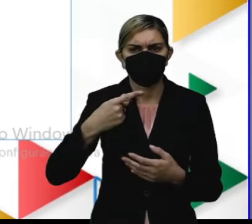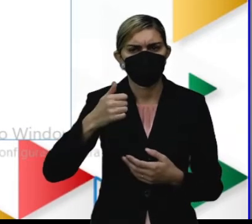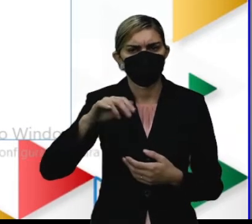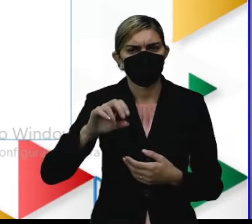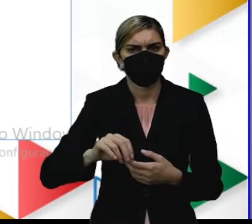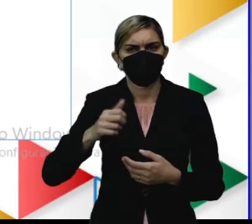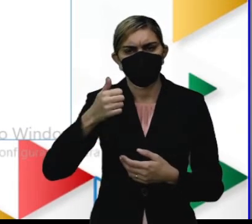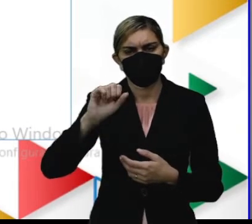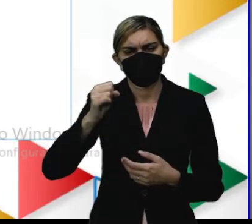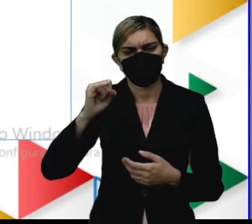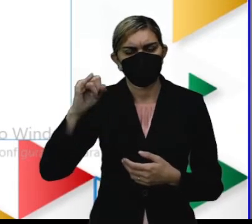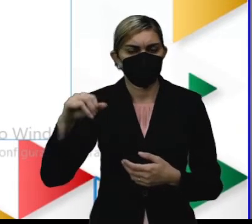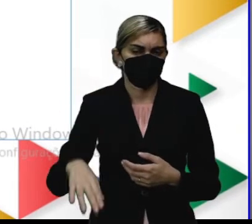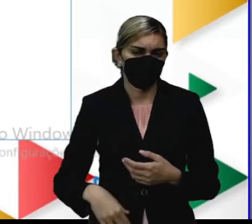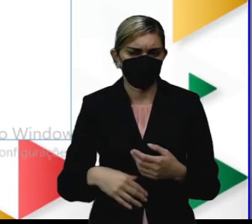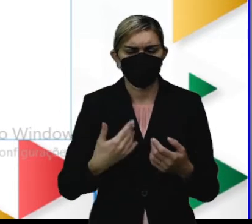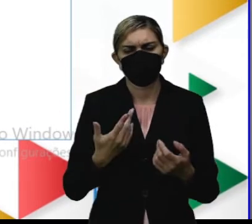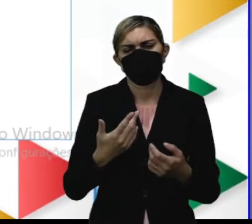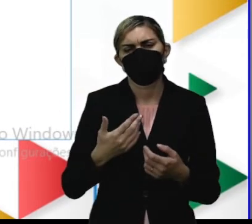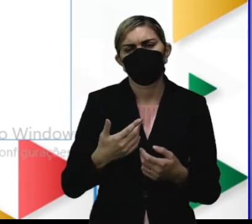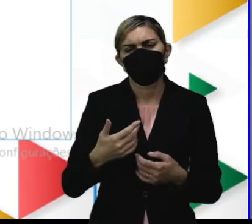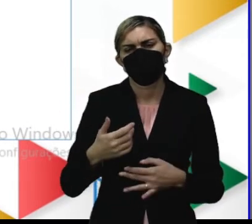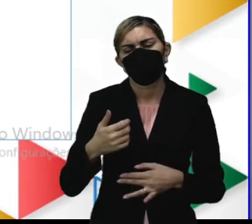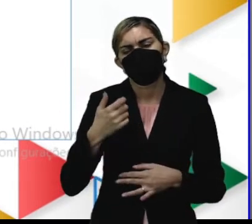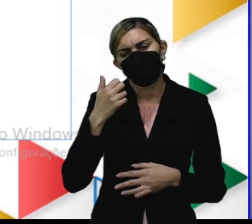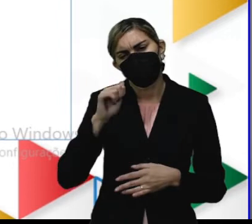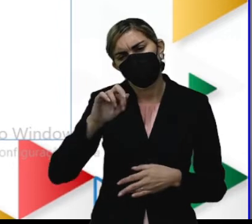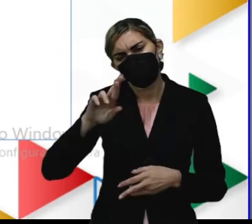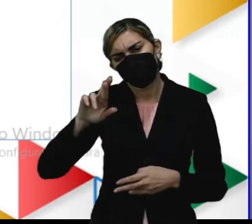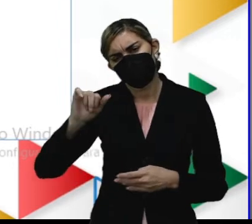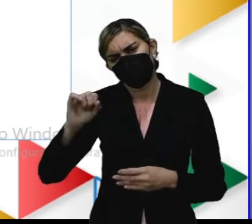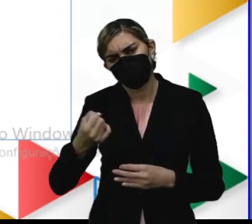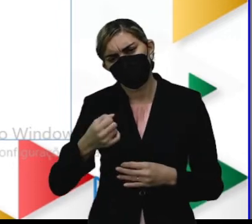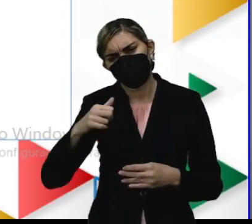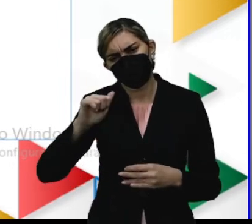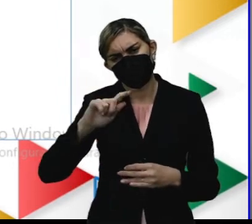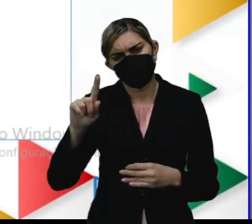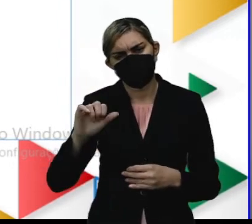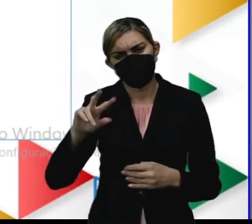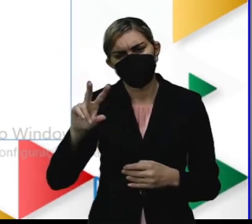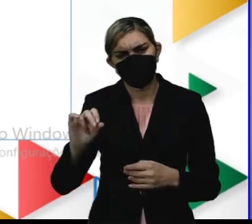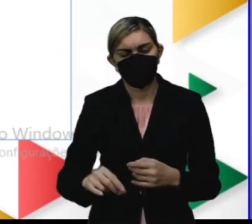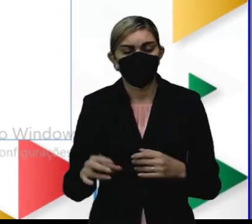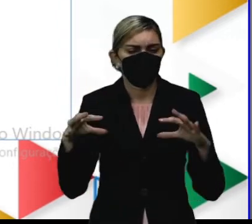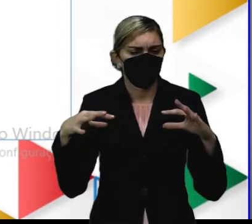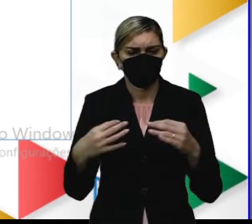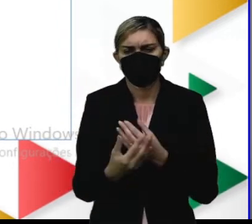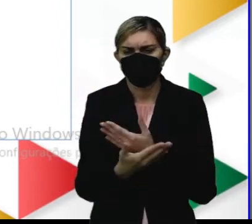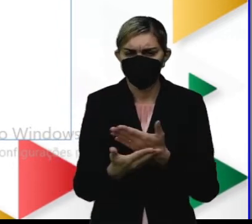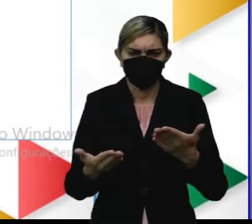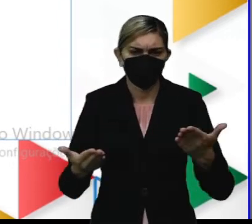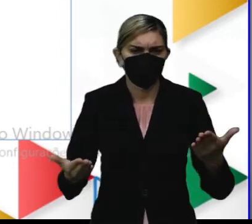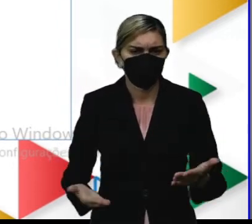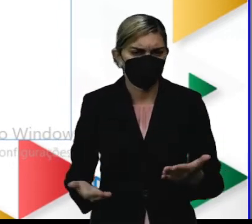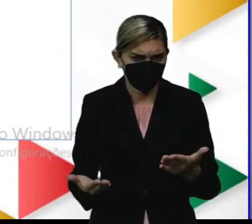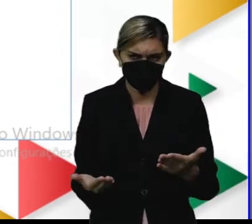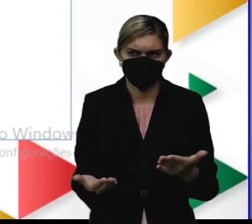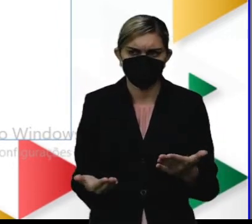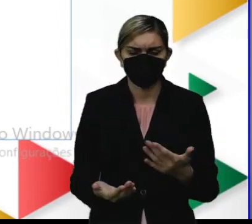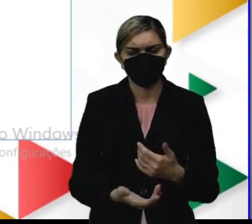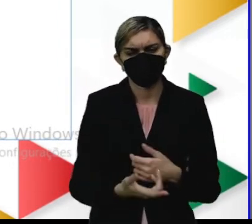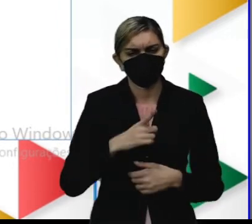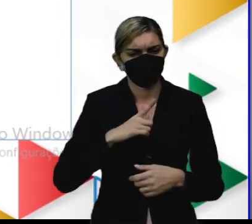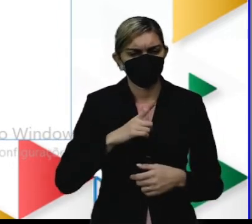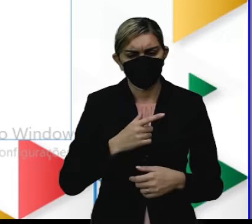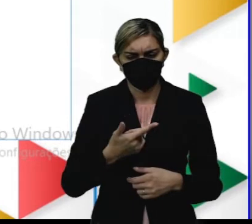Assis? Ou A Noite na Taverna, de Álvares de Azevedo? Todos eles, menos um, todos eles,